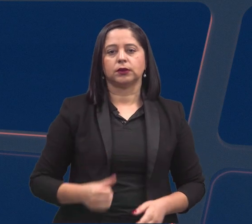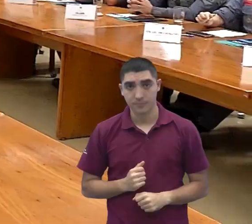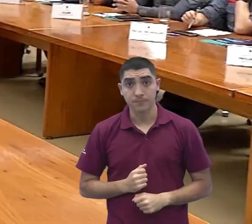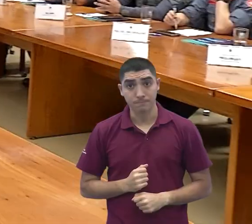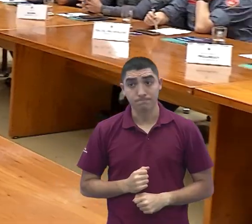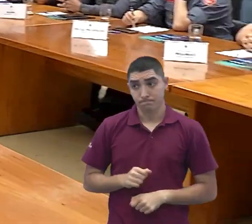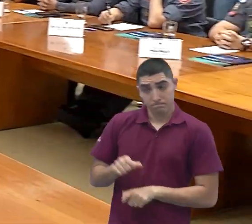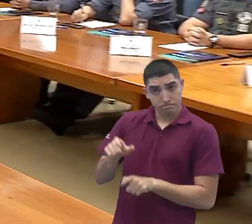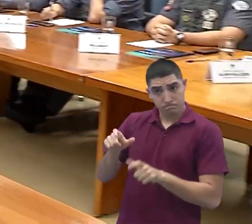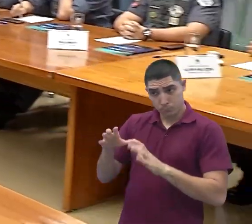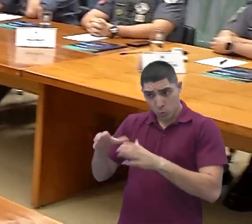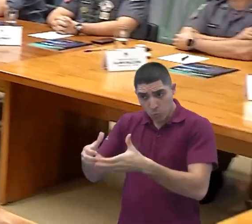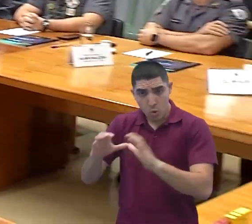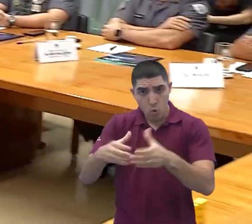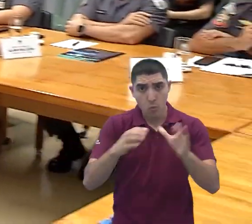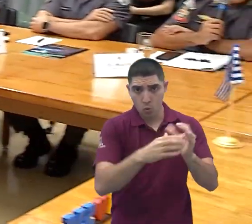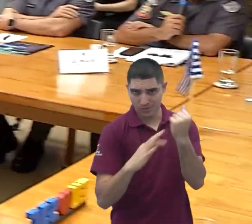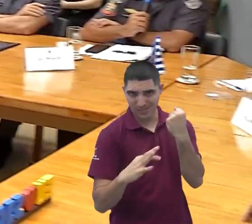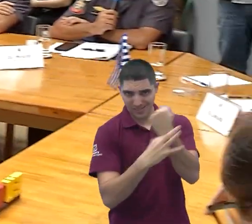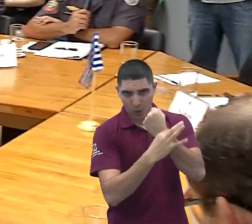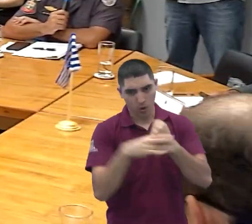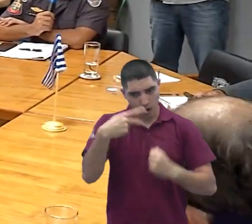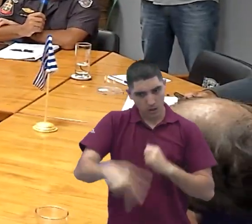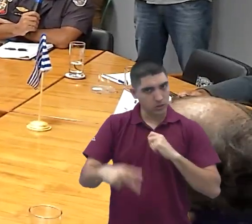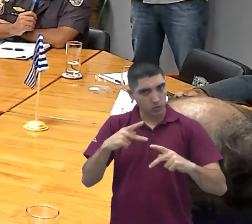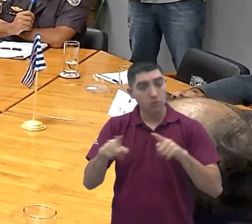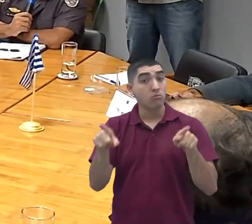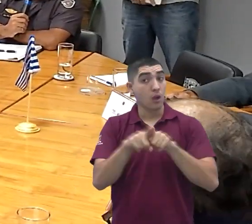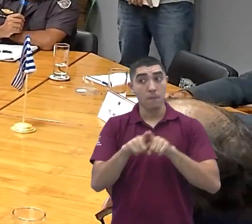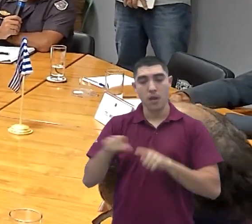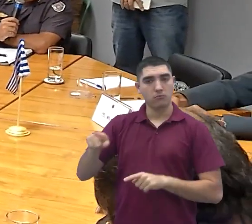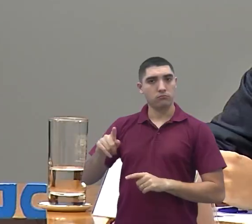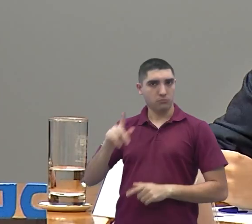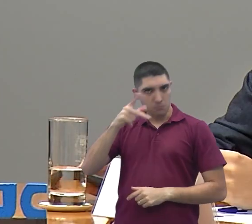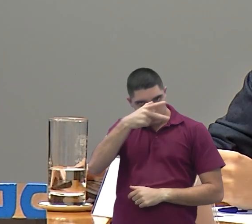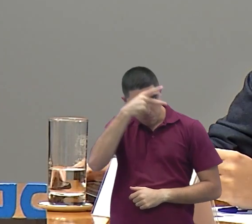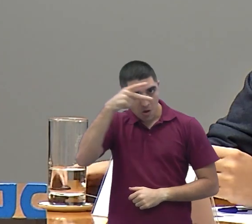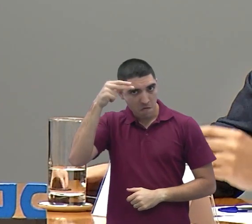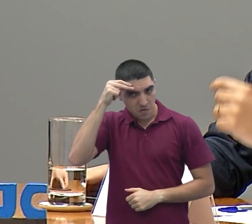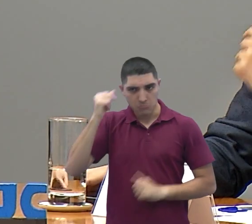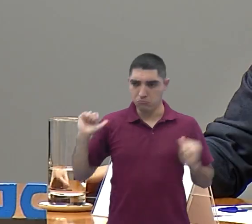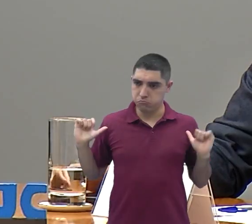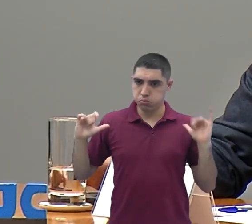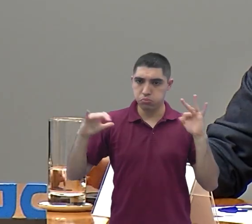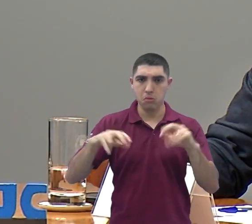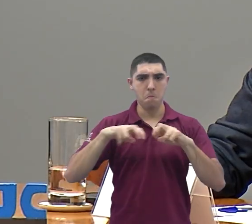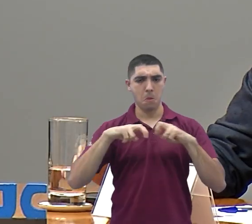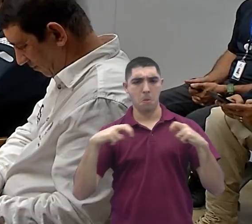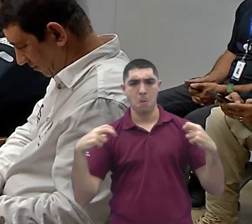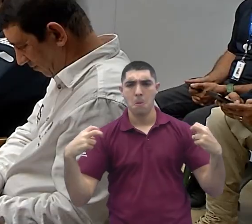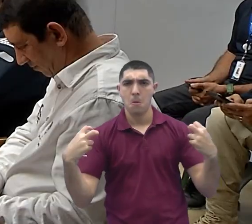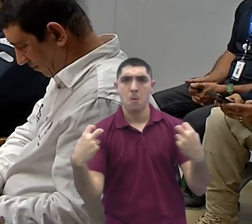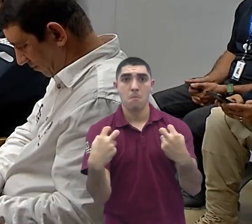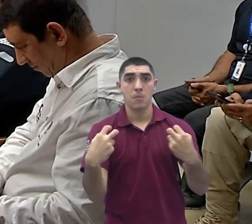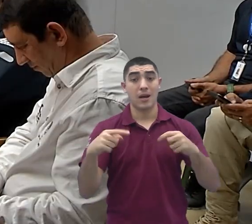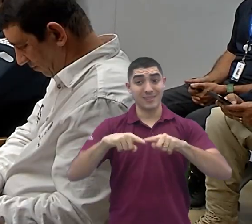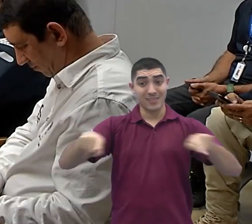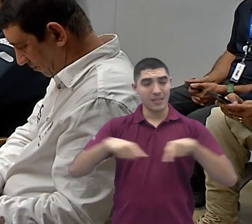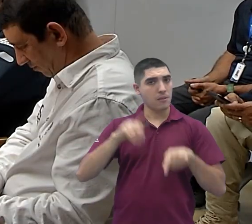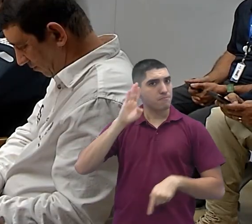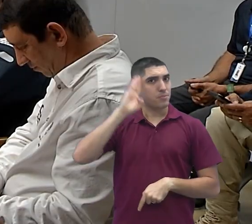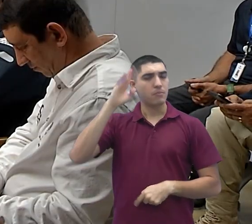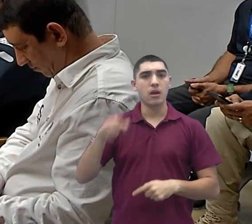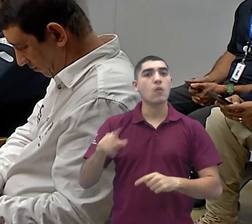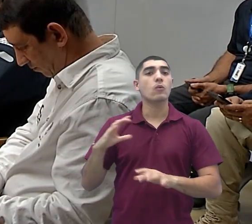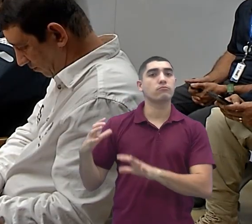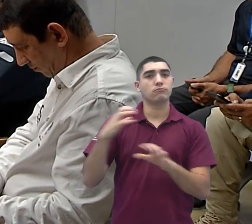ano. Representantes de todas as forças de segurança da cidade e autoridades do Executivo juntos no Salão Nobre da